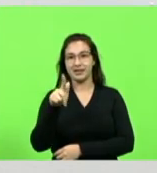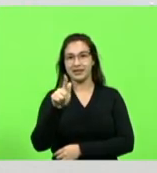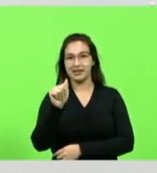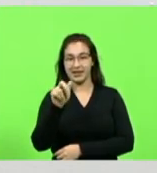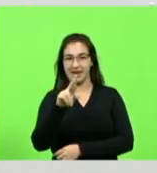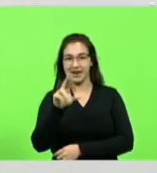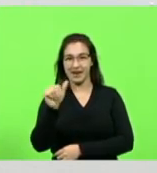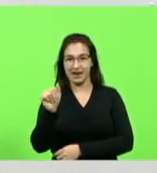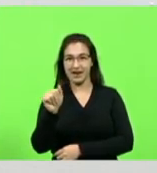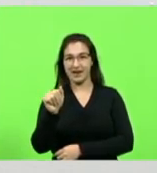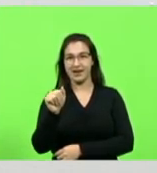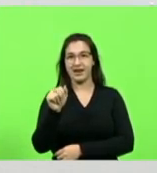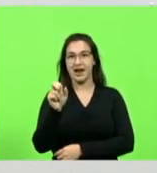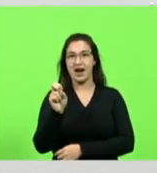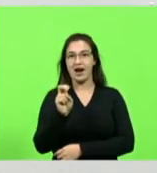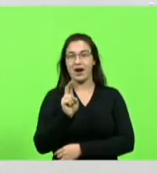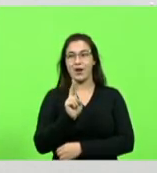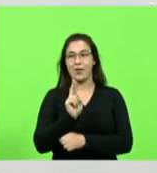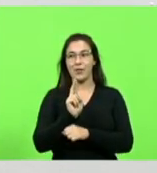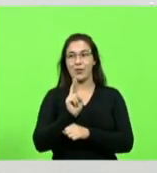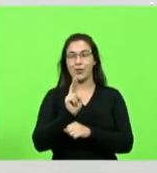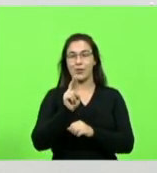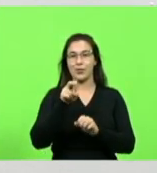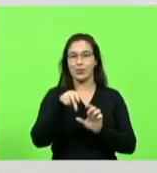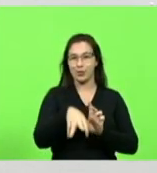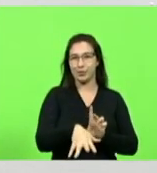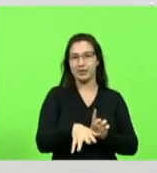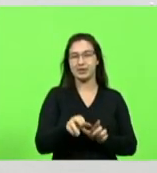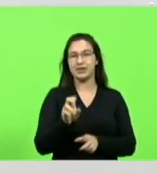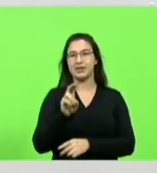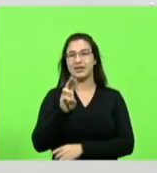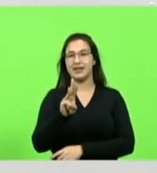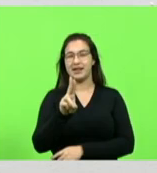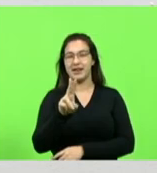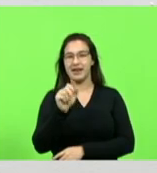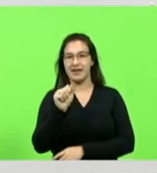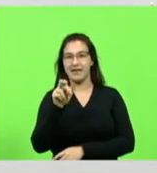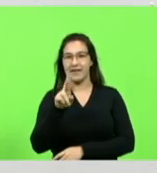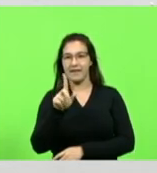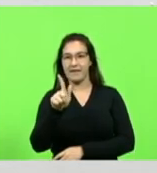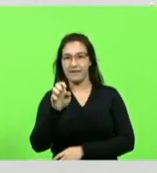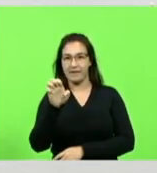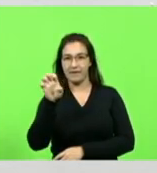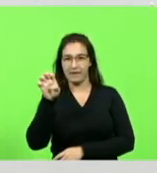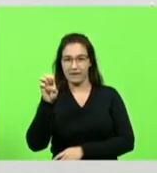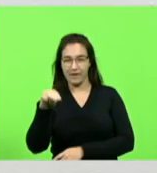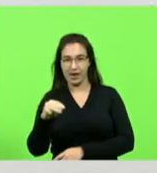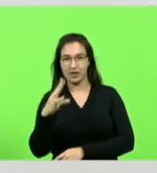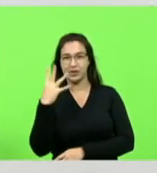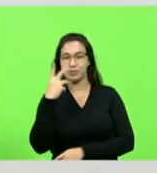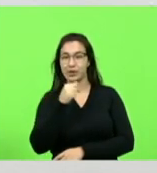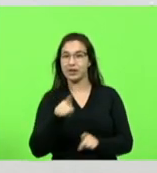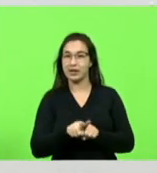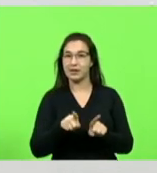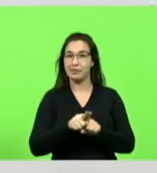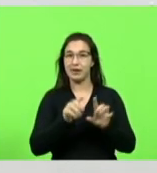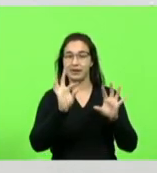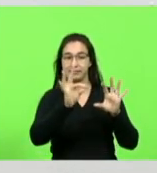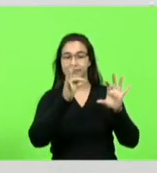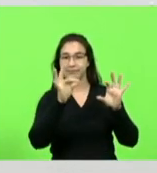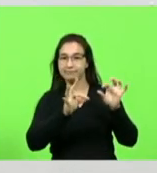Trezetilhas, Urubici, Urupêmia, Varge Bonita e Videira. são